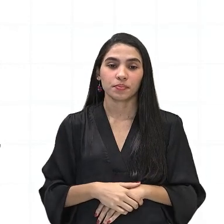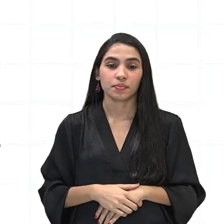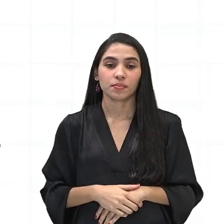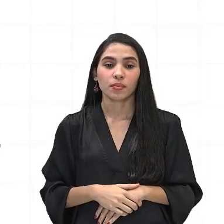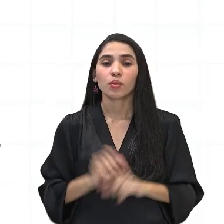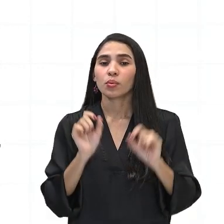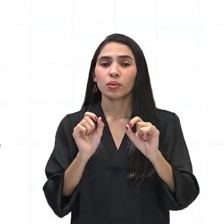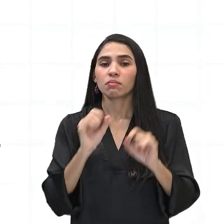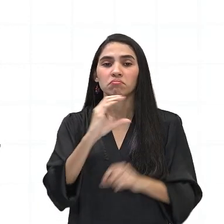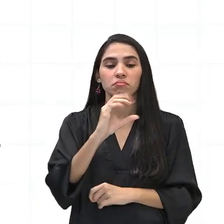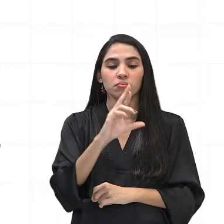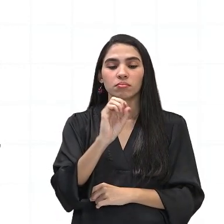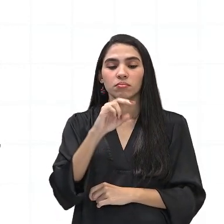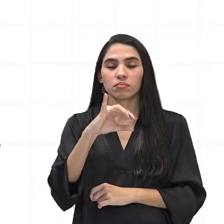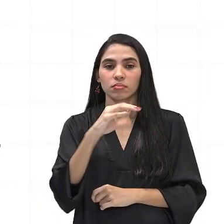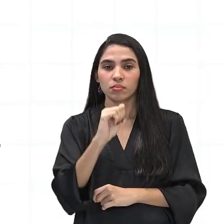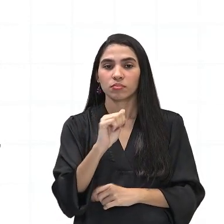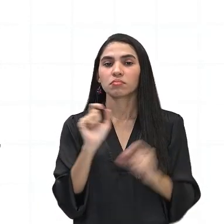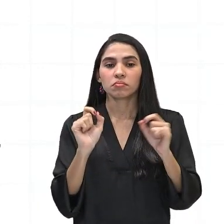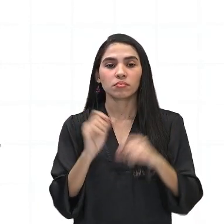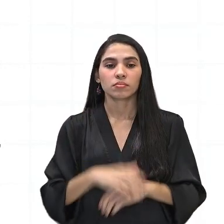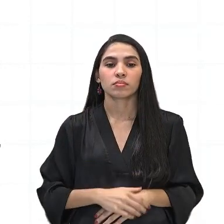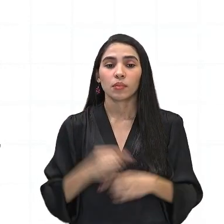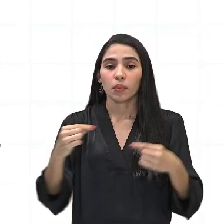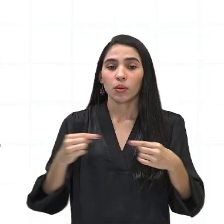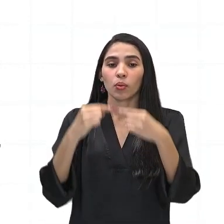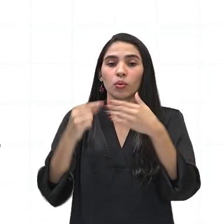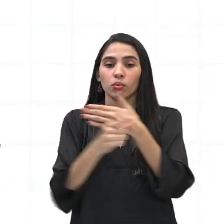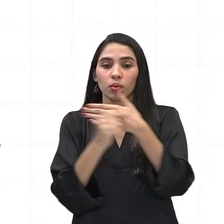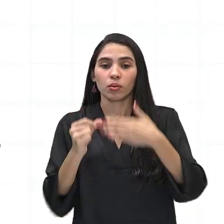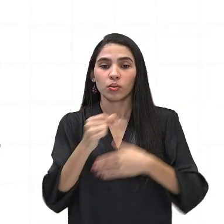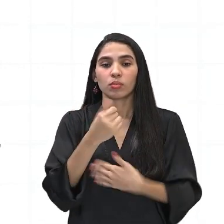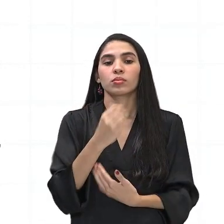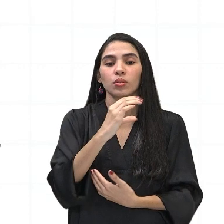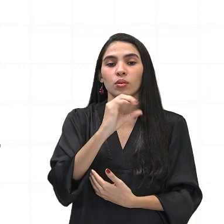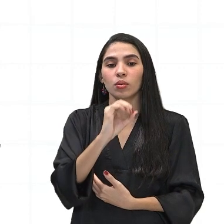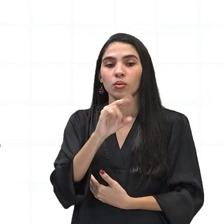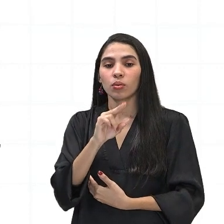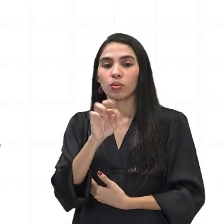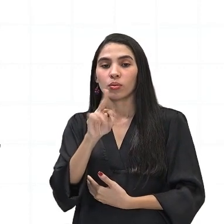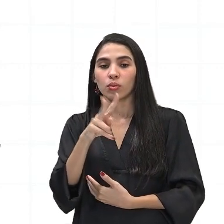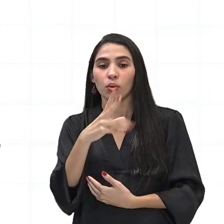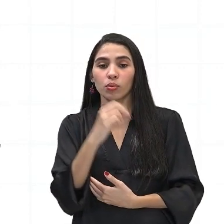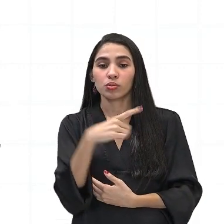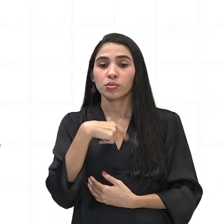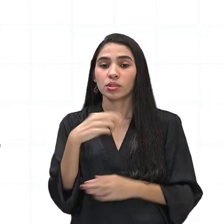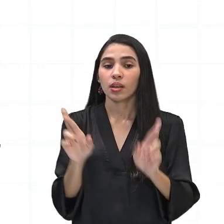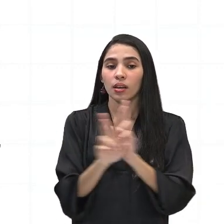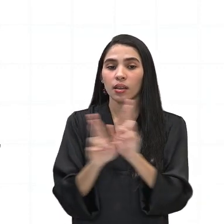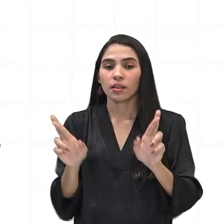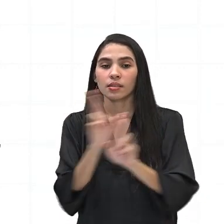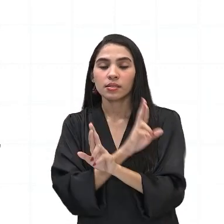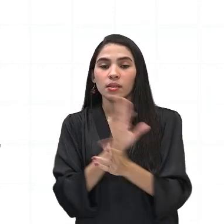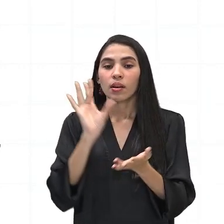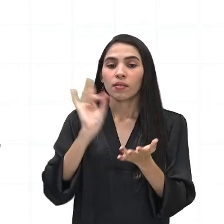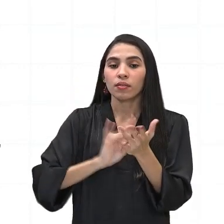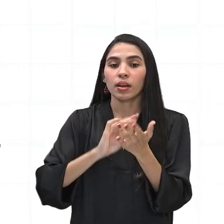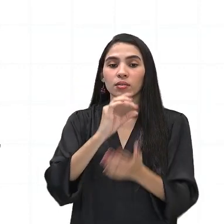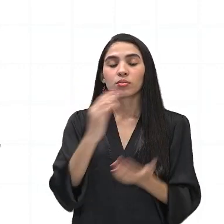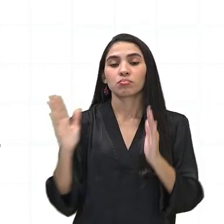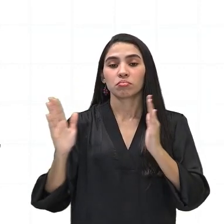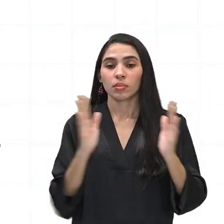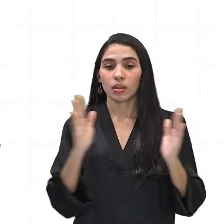é uma crônica? Então, de acordo com Coutinho, a crônica era relacionada a relatos cronológicos